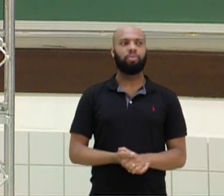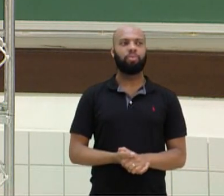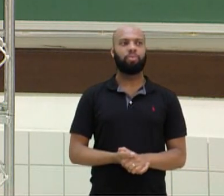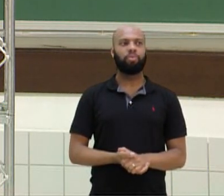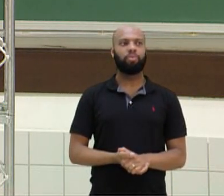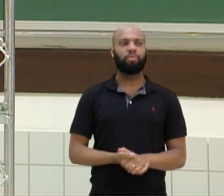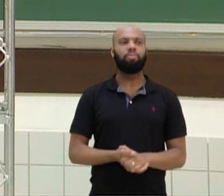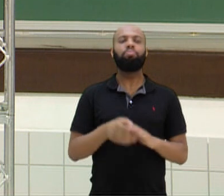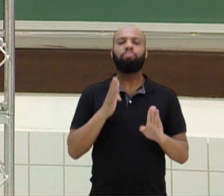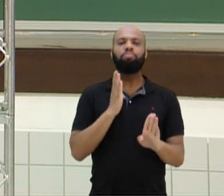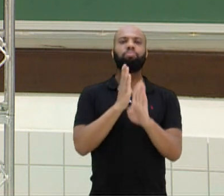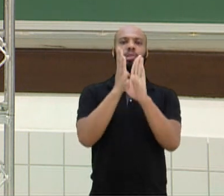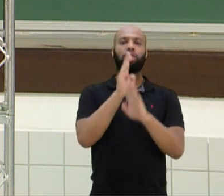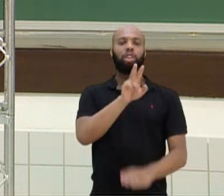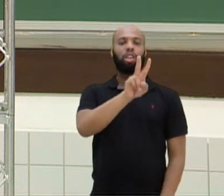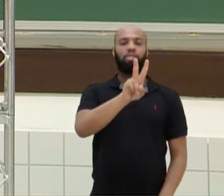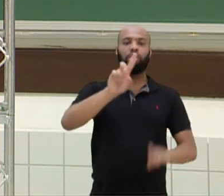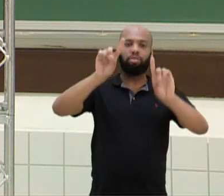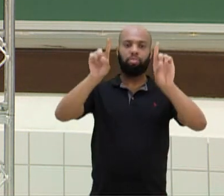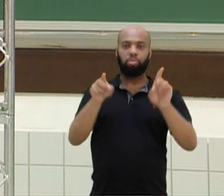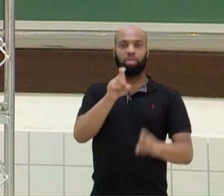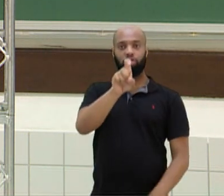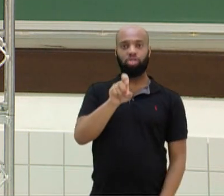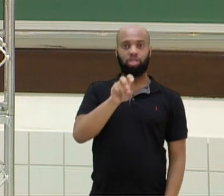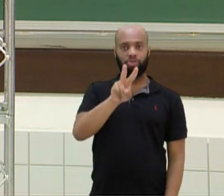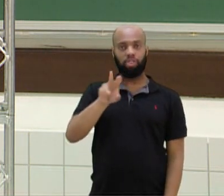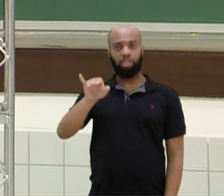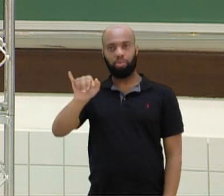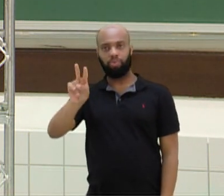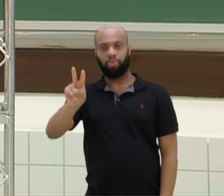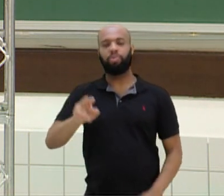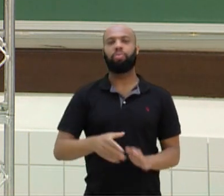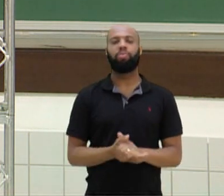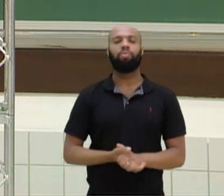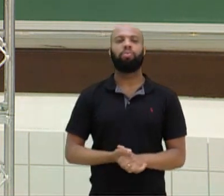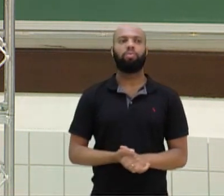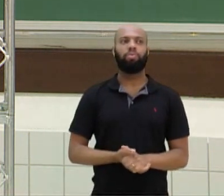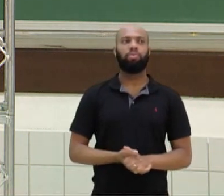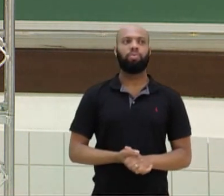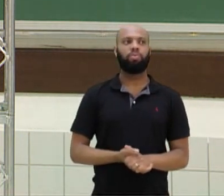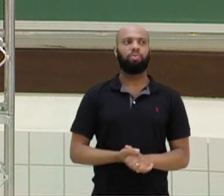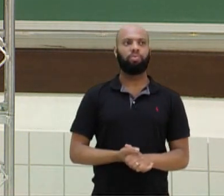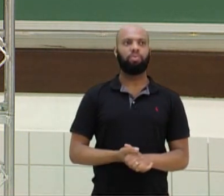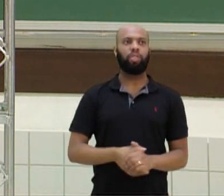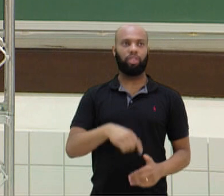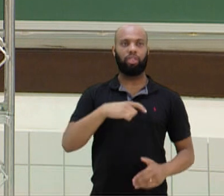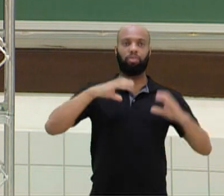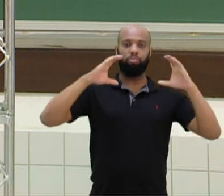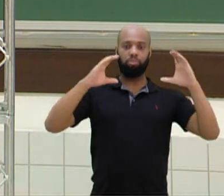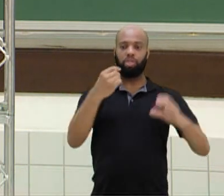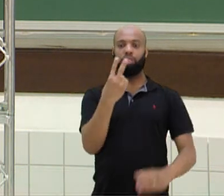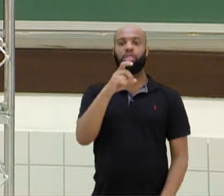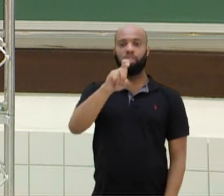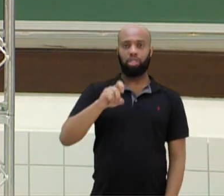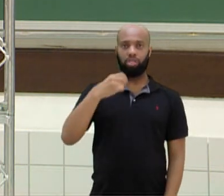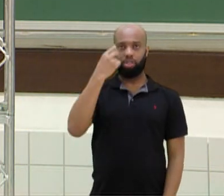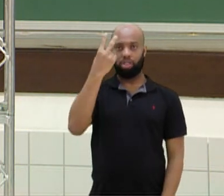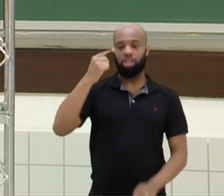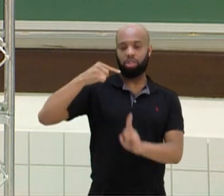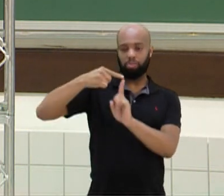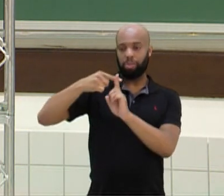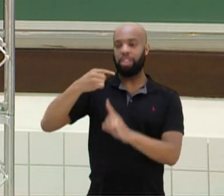colocar as raízes da função, colocou o 2 e o menos 2. Então, corrige aí, 2 e menos 2. Né? Menos 2 à esquerda